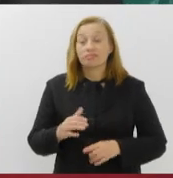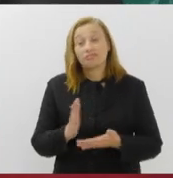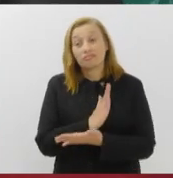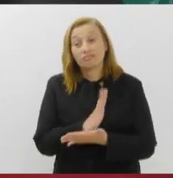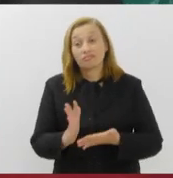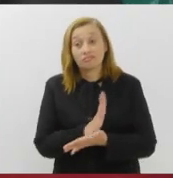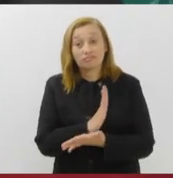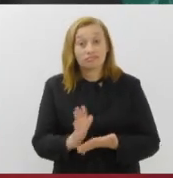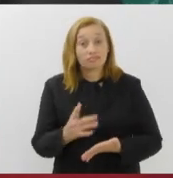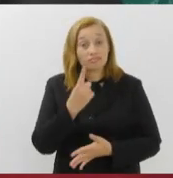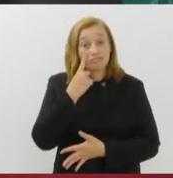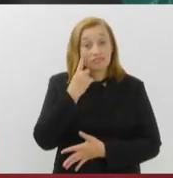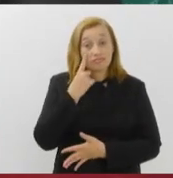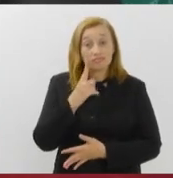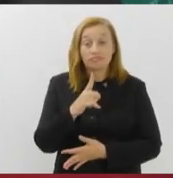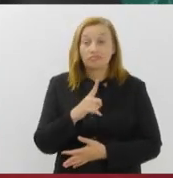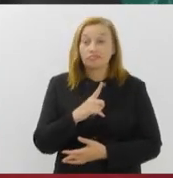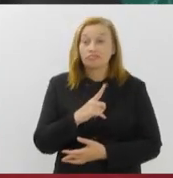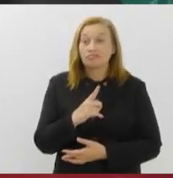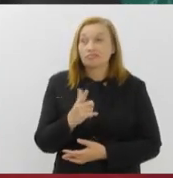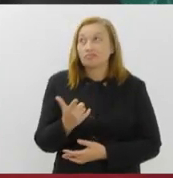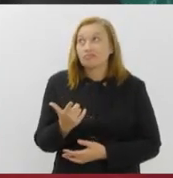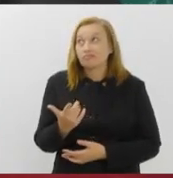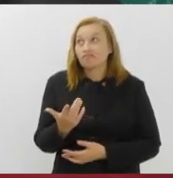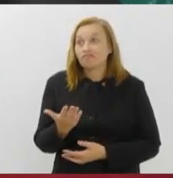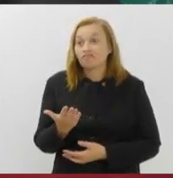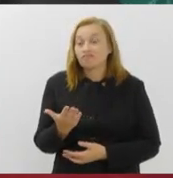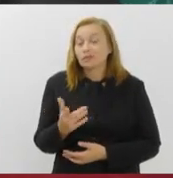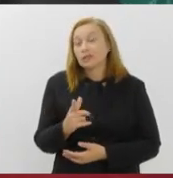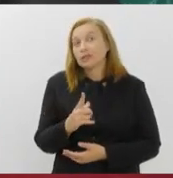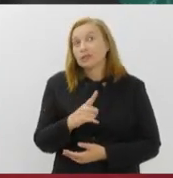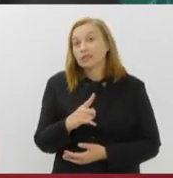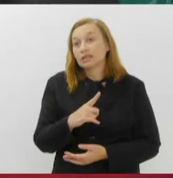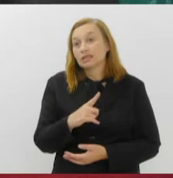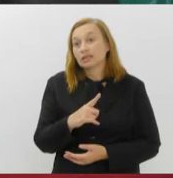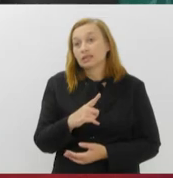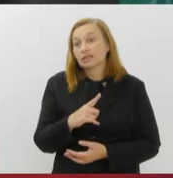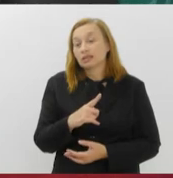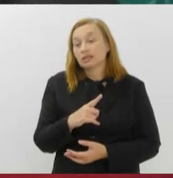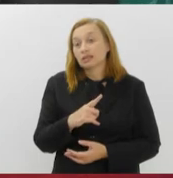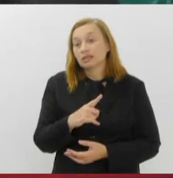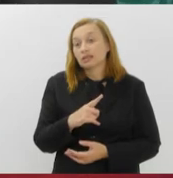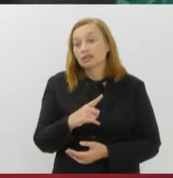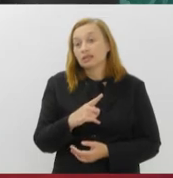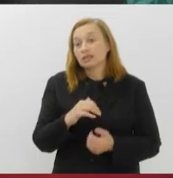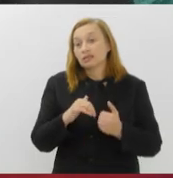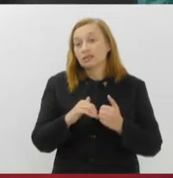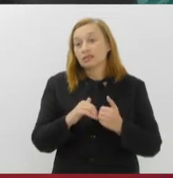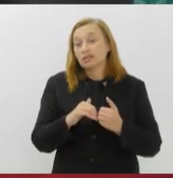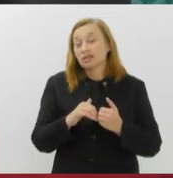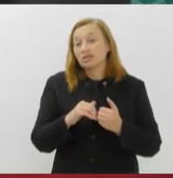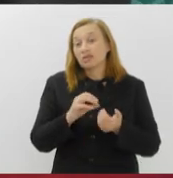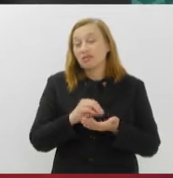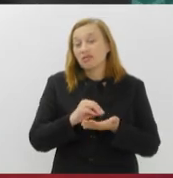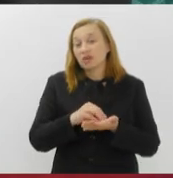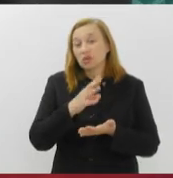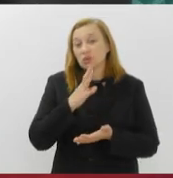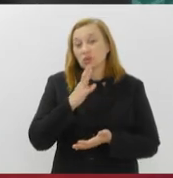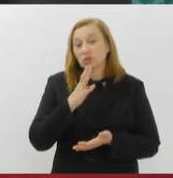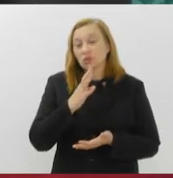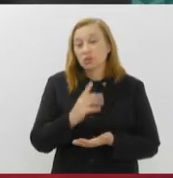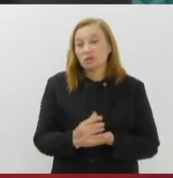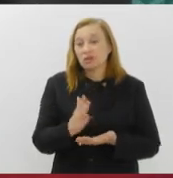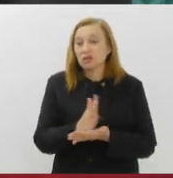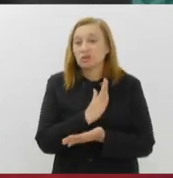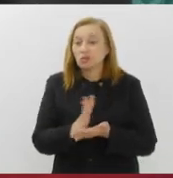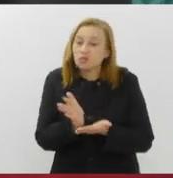que tem uma... Assim, existe uma distância muito grande do conhecimento, né, dos dados